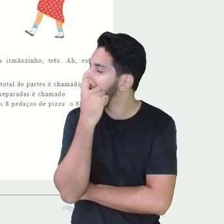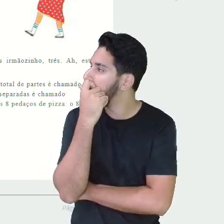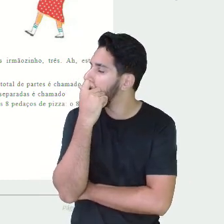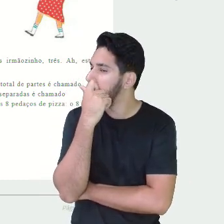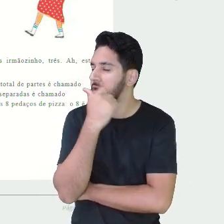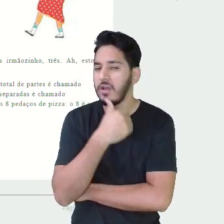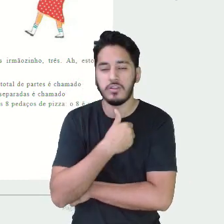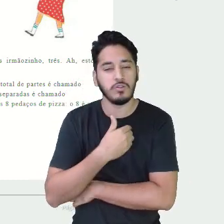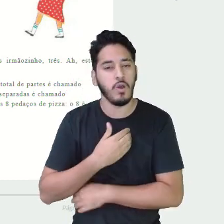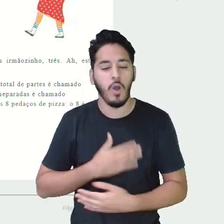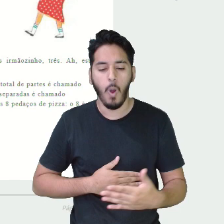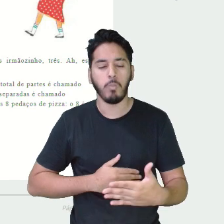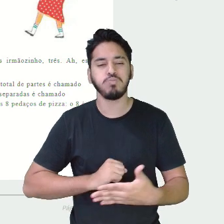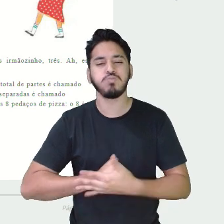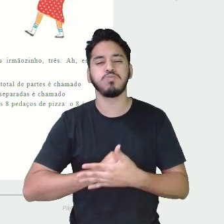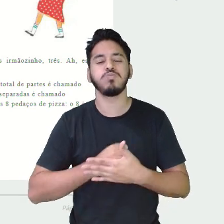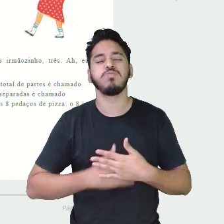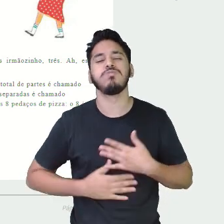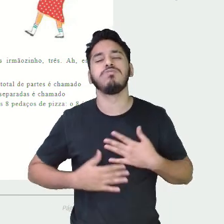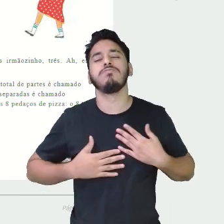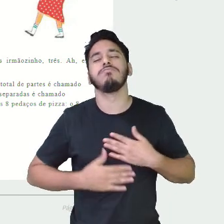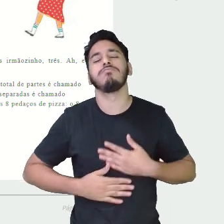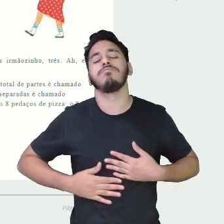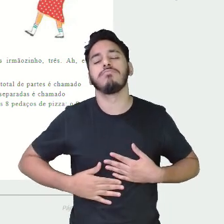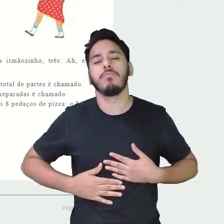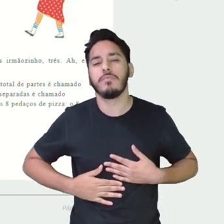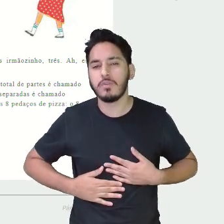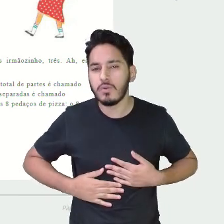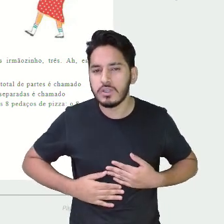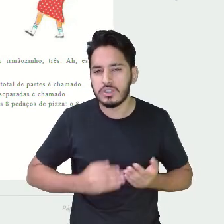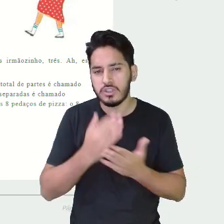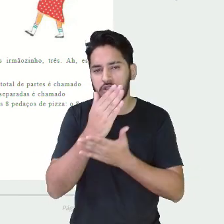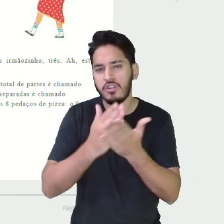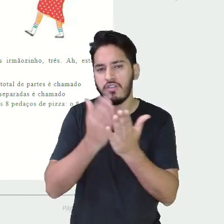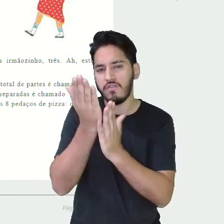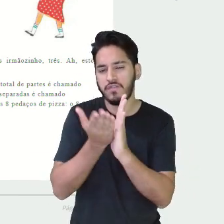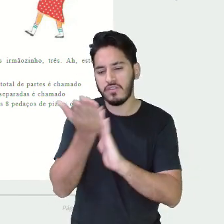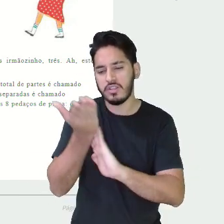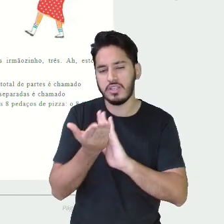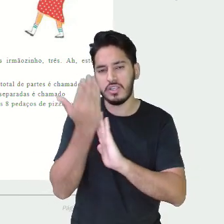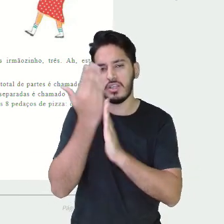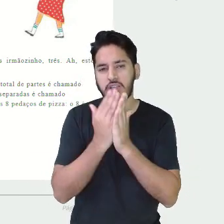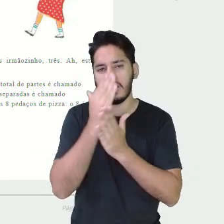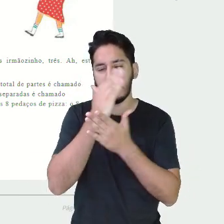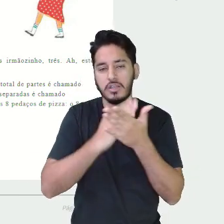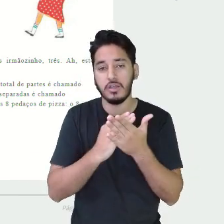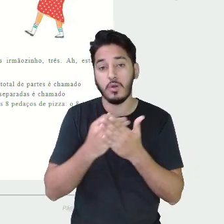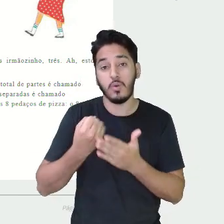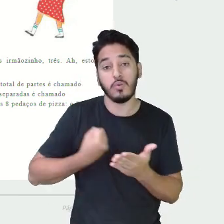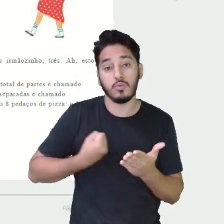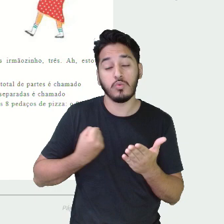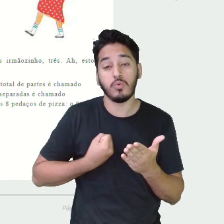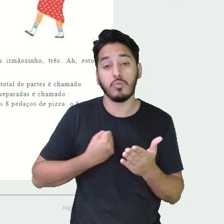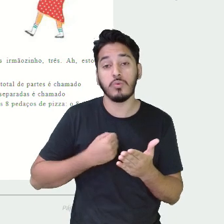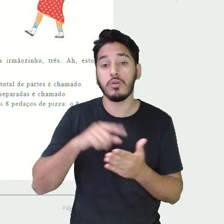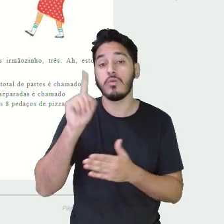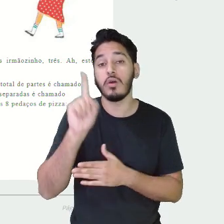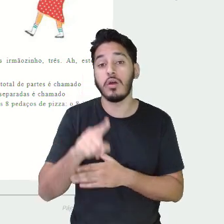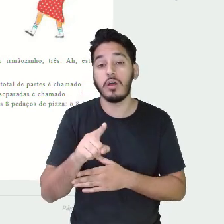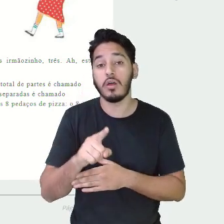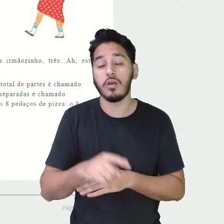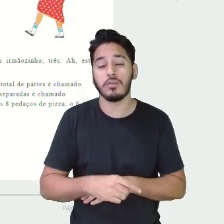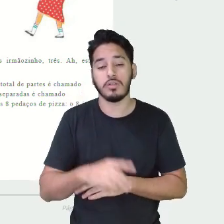estou satisfeita. Quando dividimos o inteiro em partes, o número total de partes é chamado